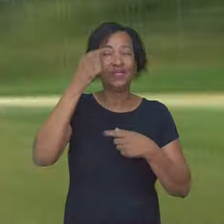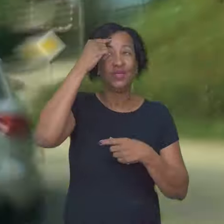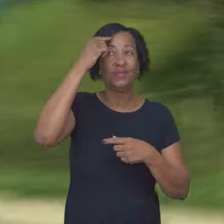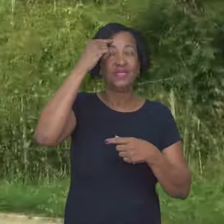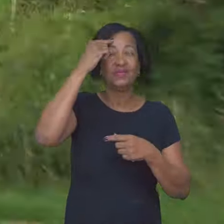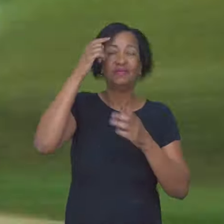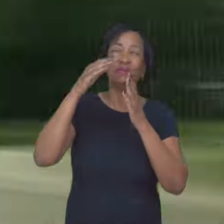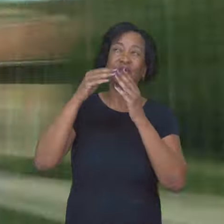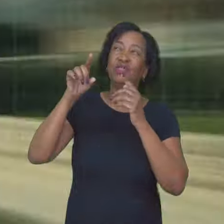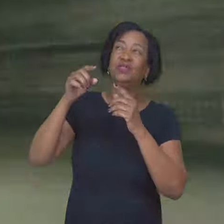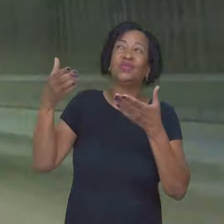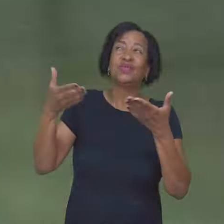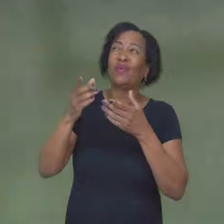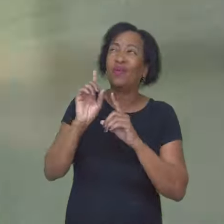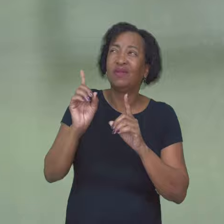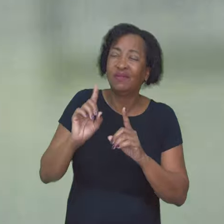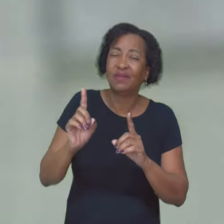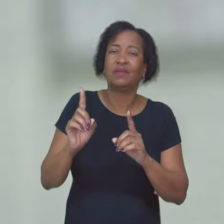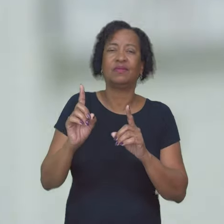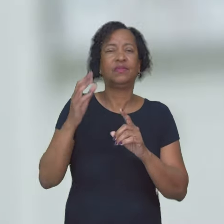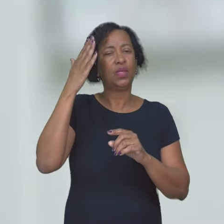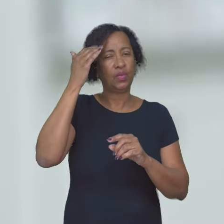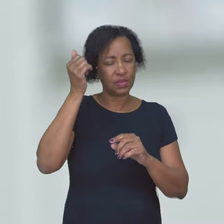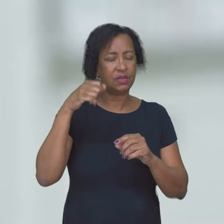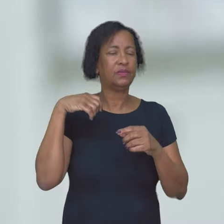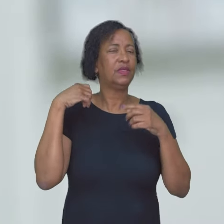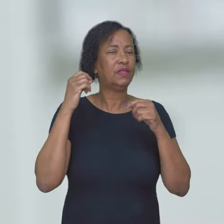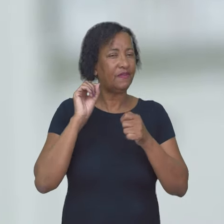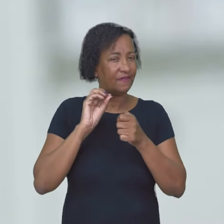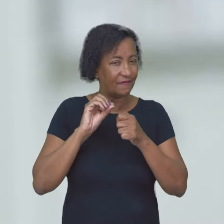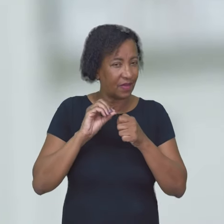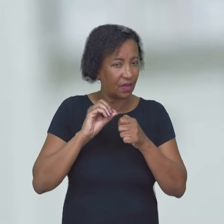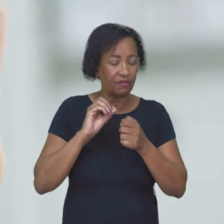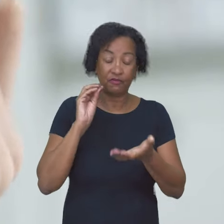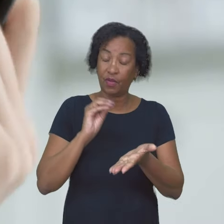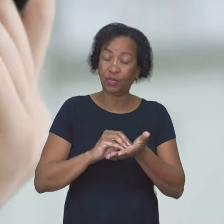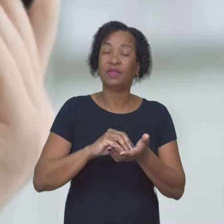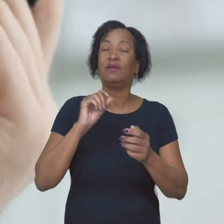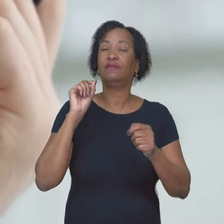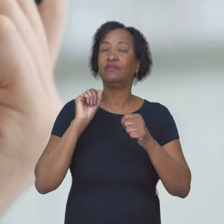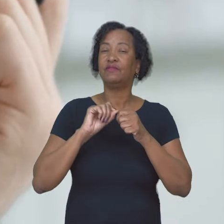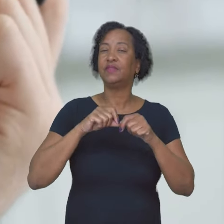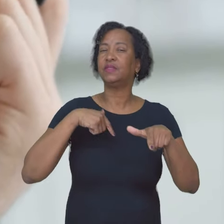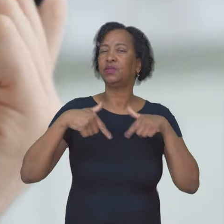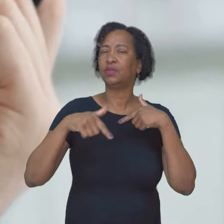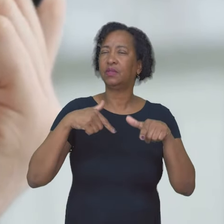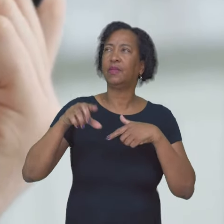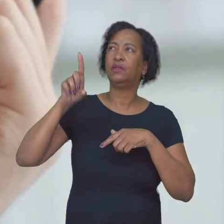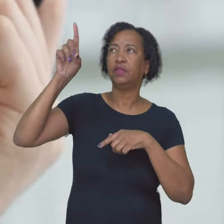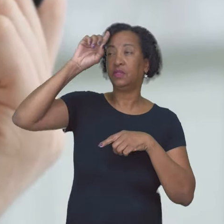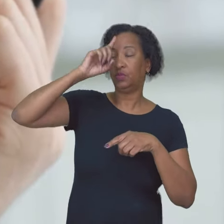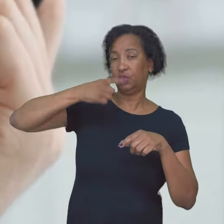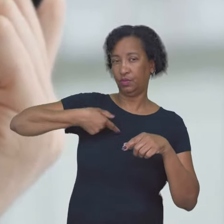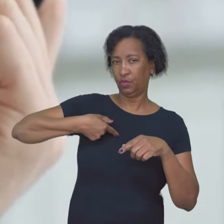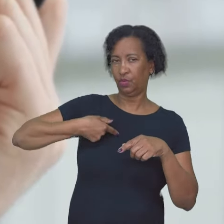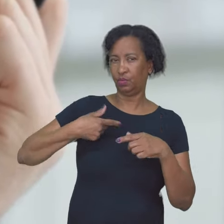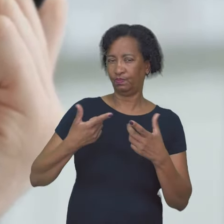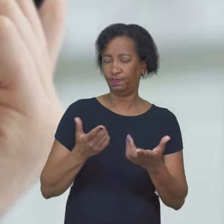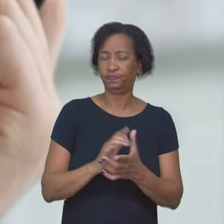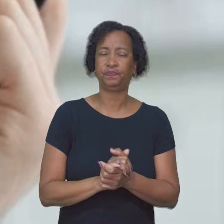não eu sabia que ainda não tinha terminado a obra que deveria fazer eu ainda nem tinha descoberto que era essa